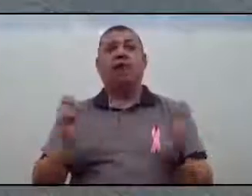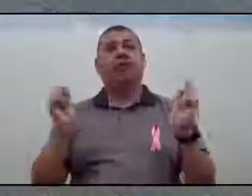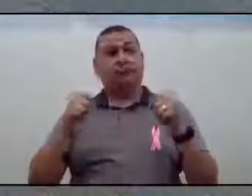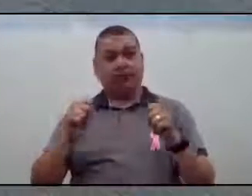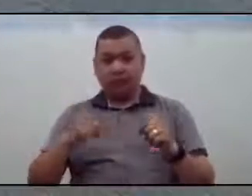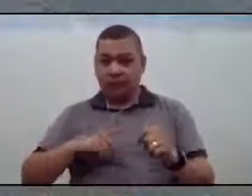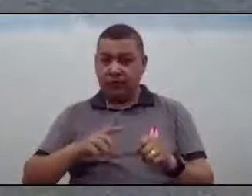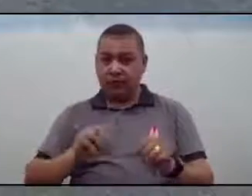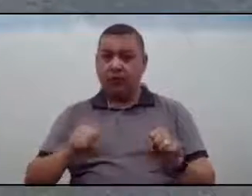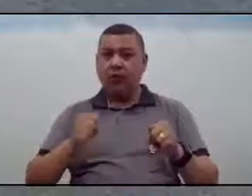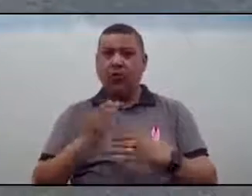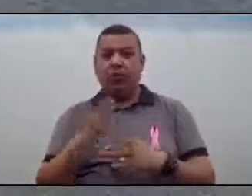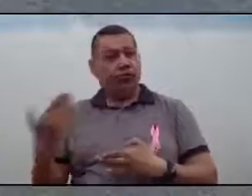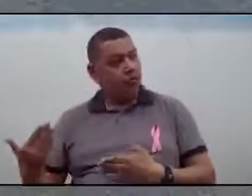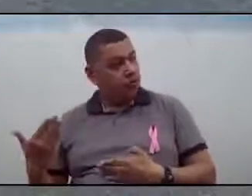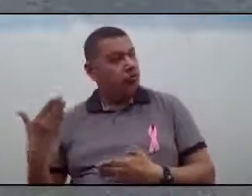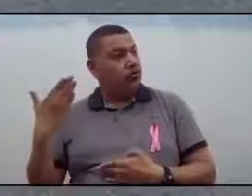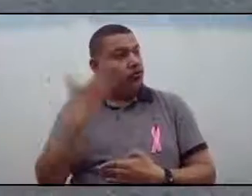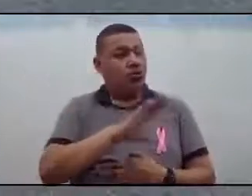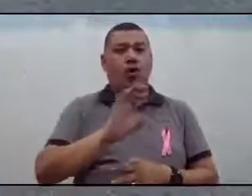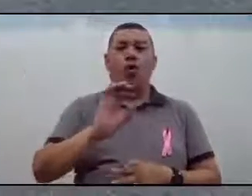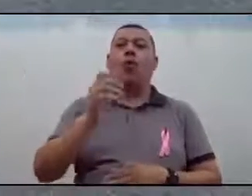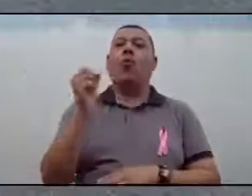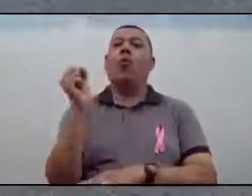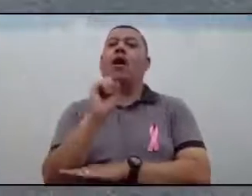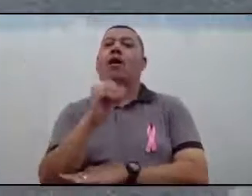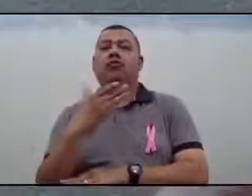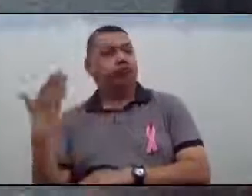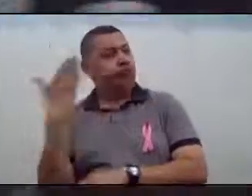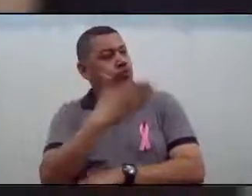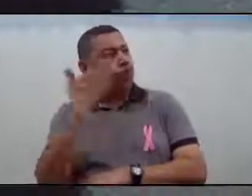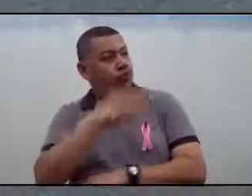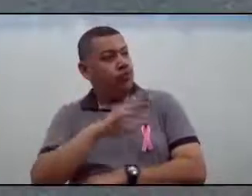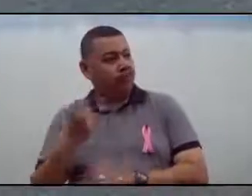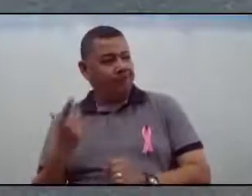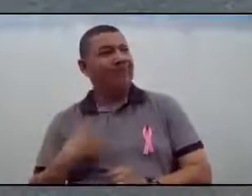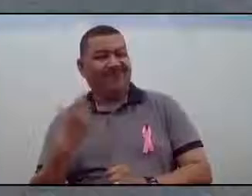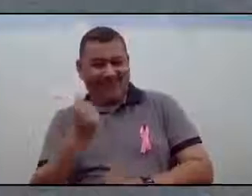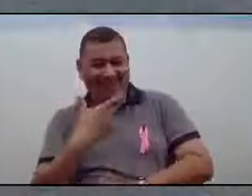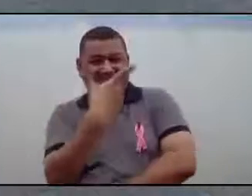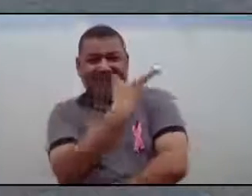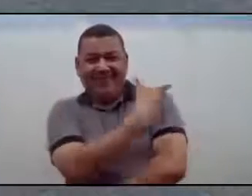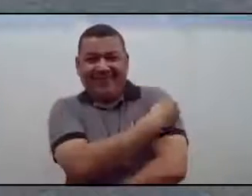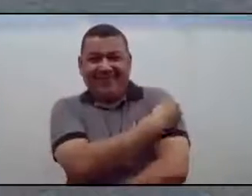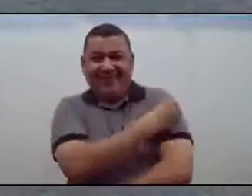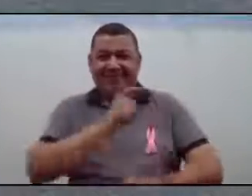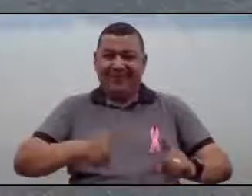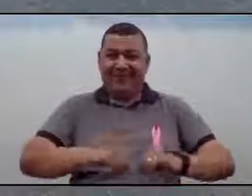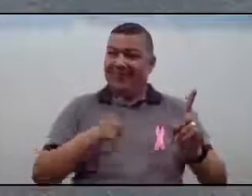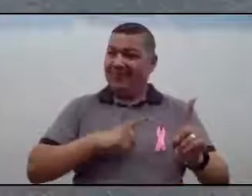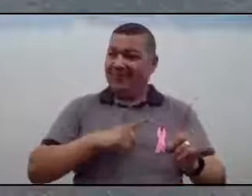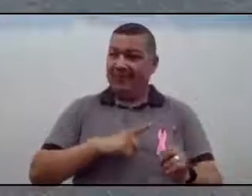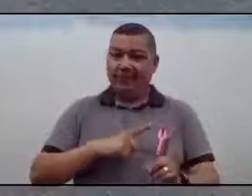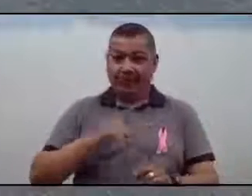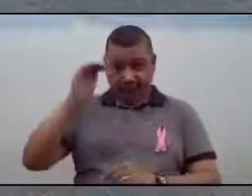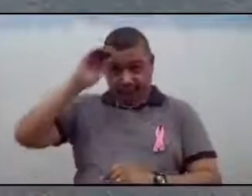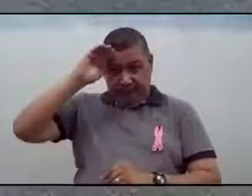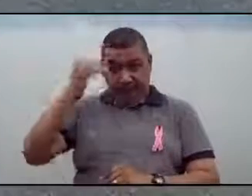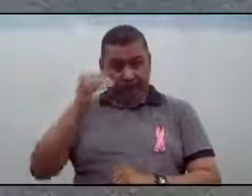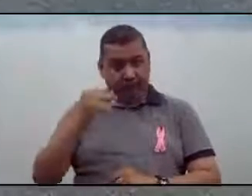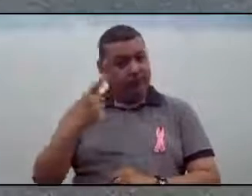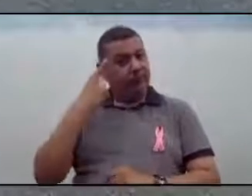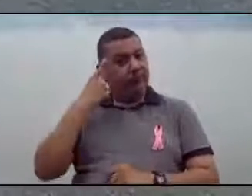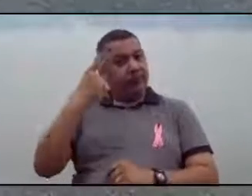pegar seu carro, se deslocar até lá para tomar essa vacina. Mas quando o prefeito Adailton Fúria pensou